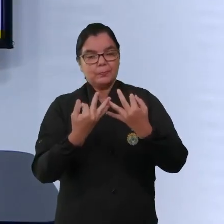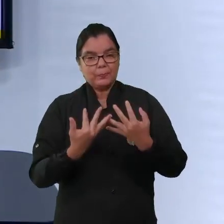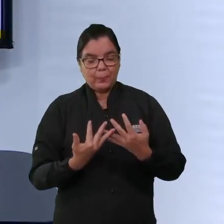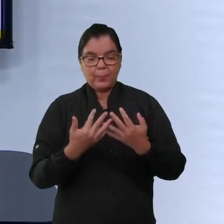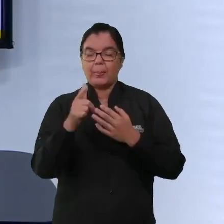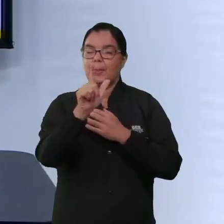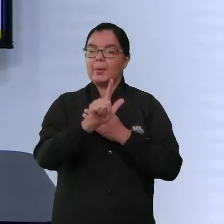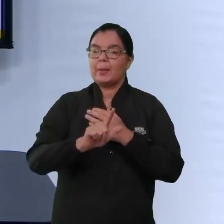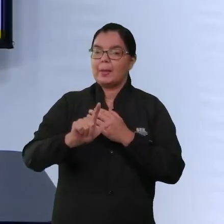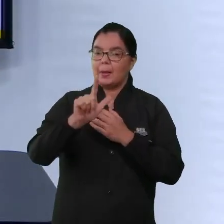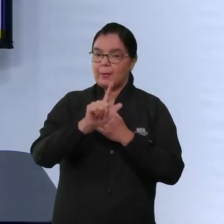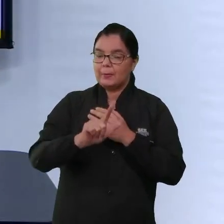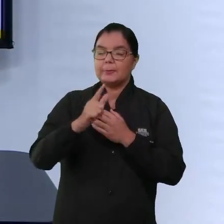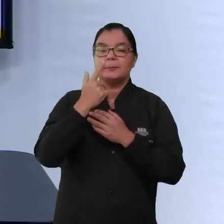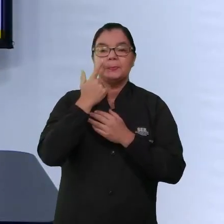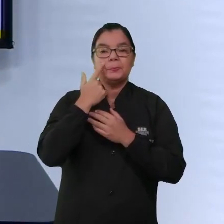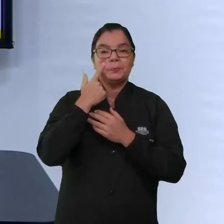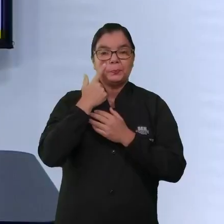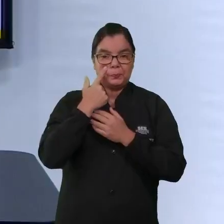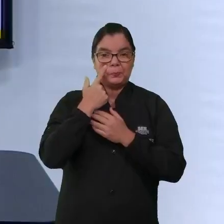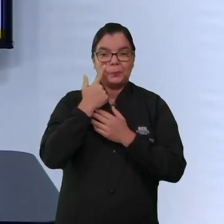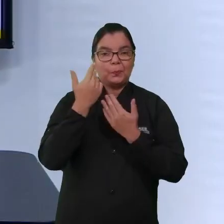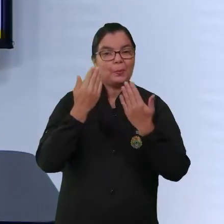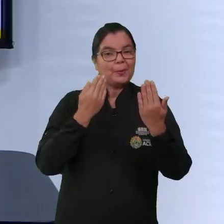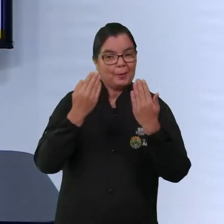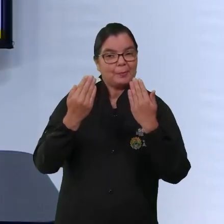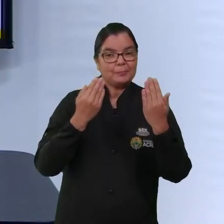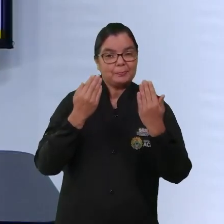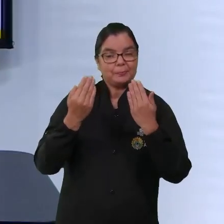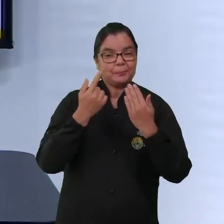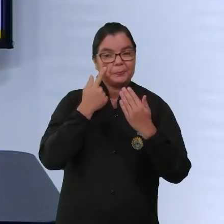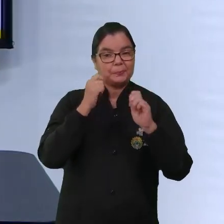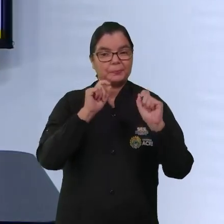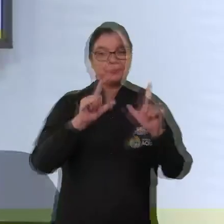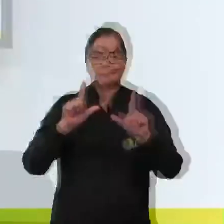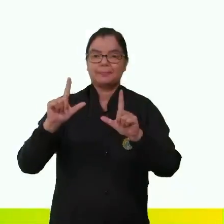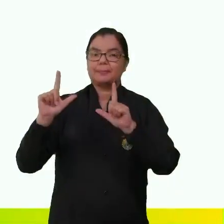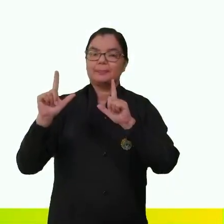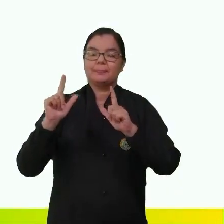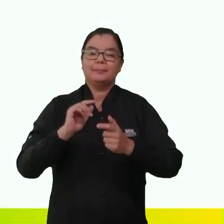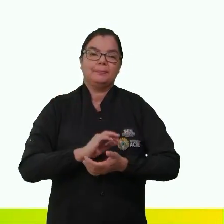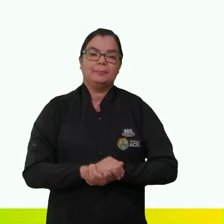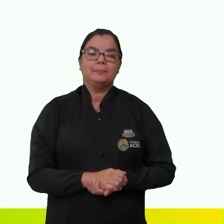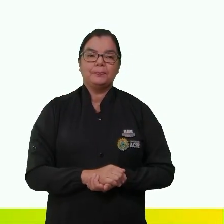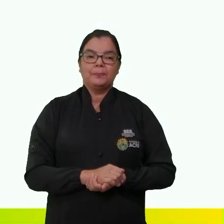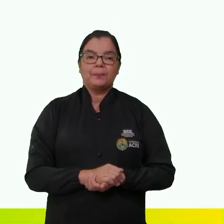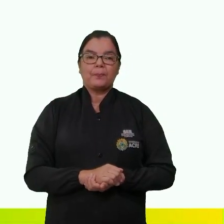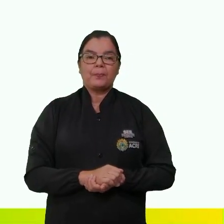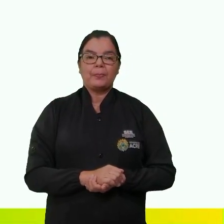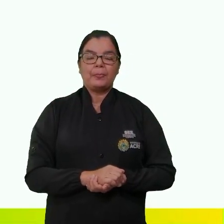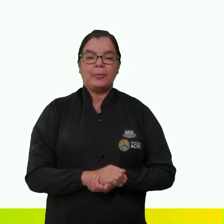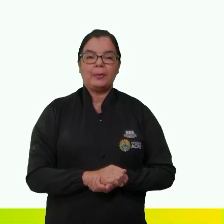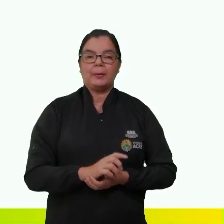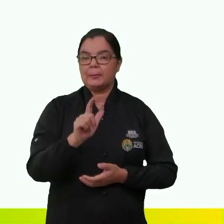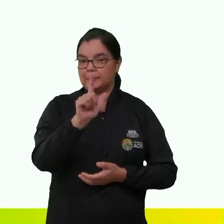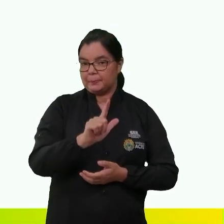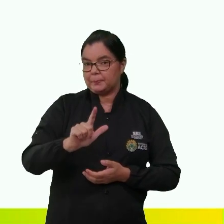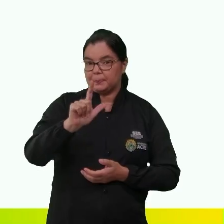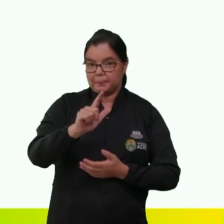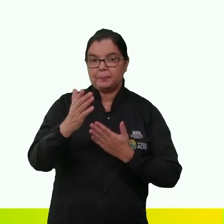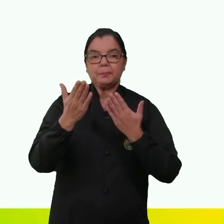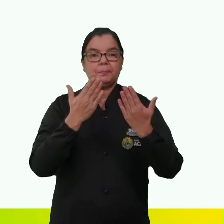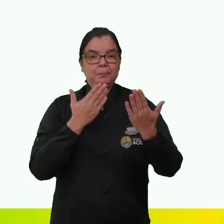a literatura, vamos falar sobre literatura comparada? Olha o conceito que eu tenho aí na tela para vocês. A